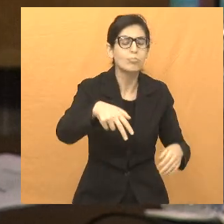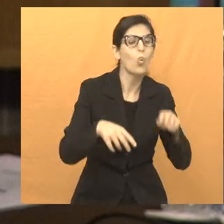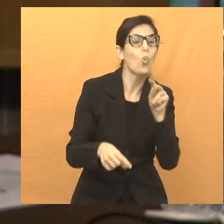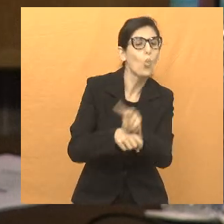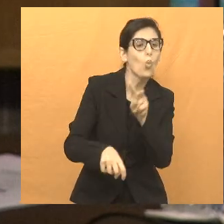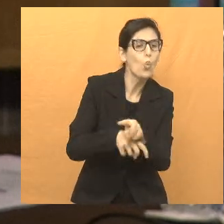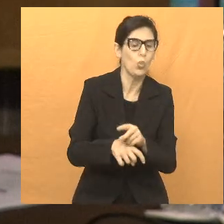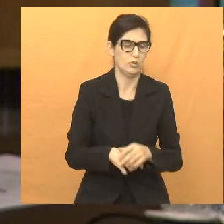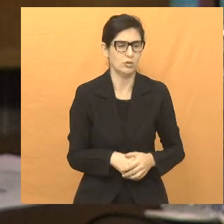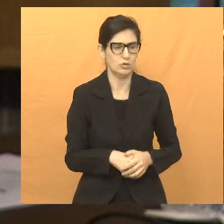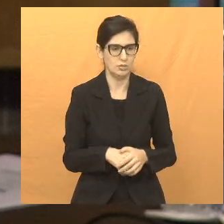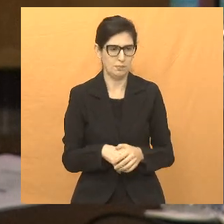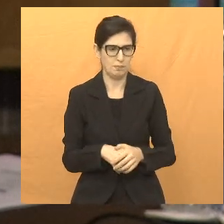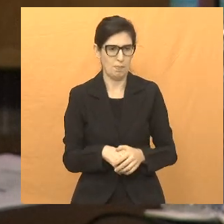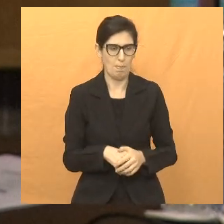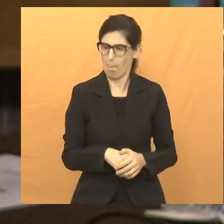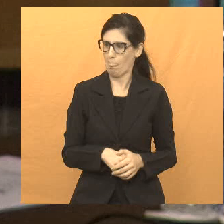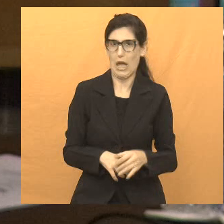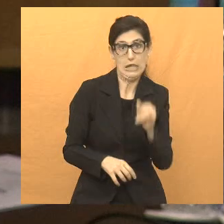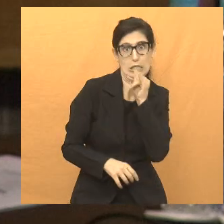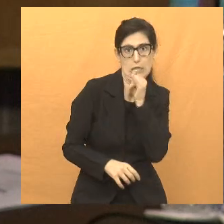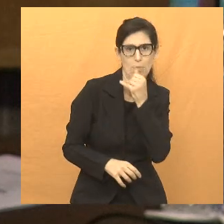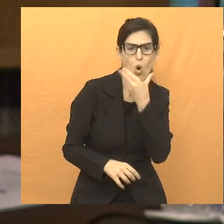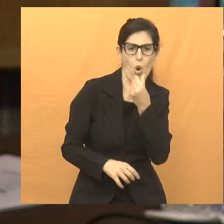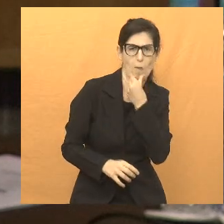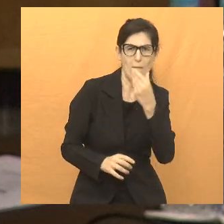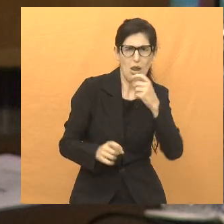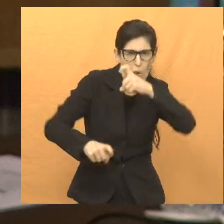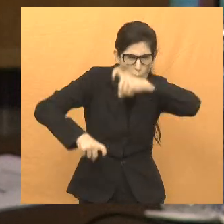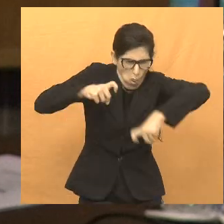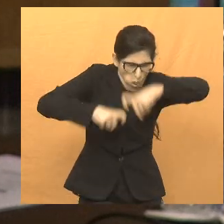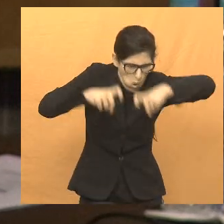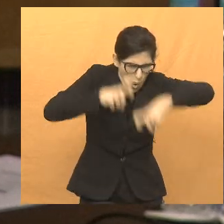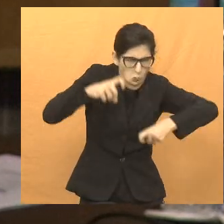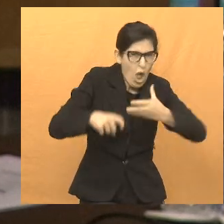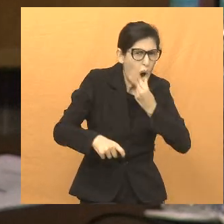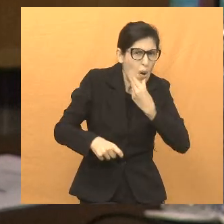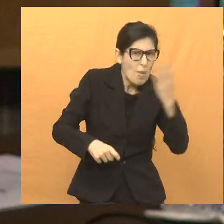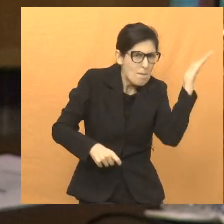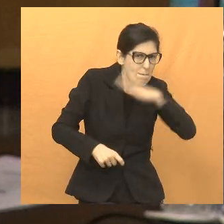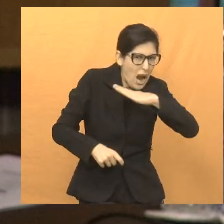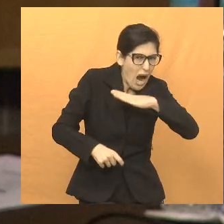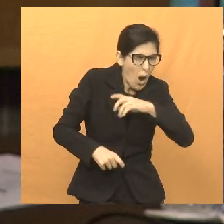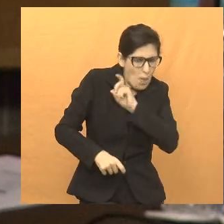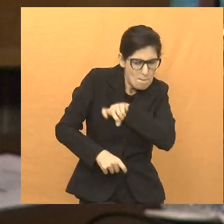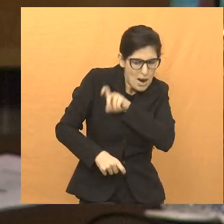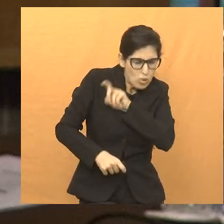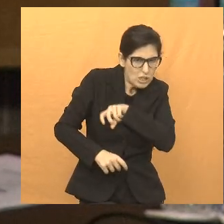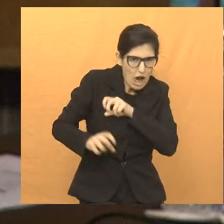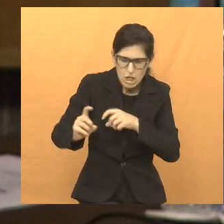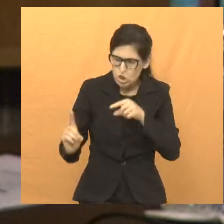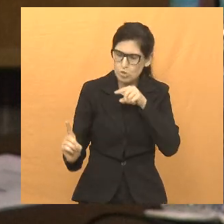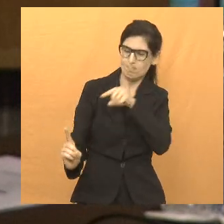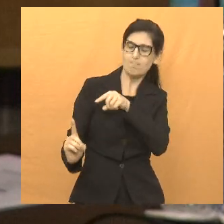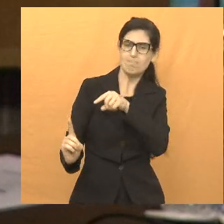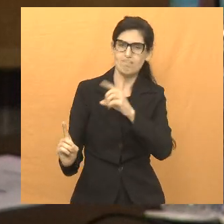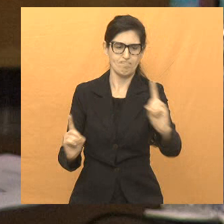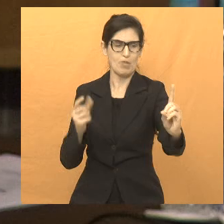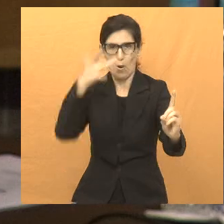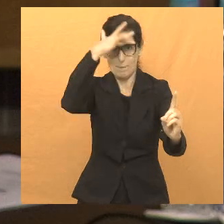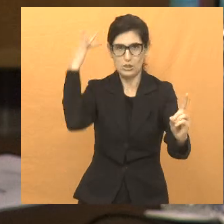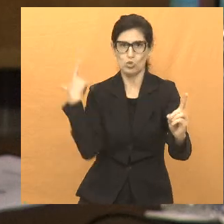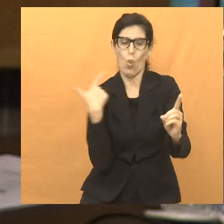agressor, para que ele se mantenha distante da vítima. Nós temos também assistentes sociais, psicólogos,